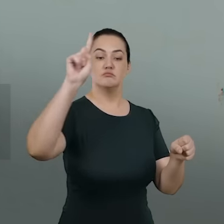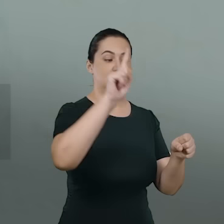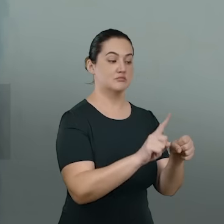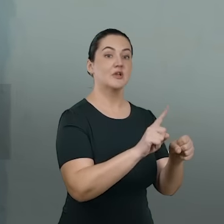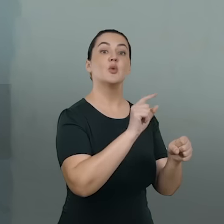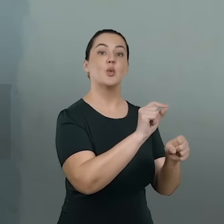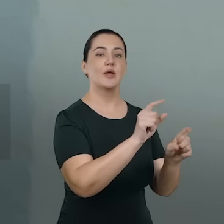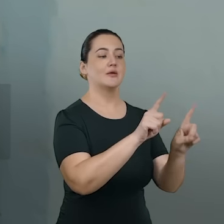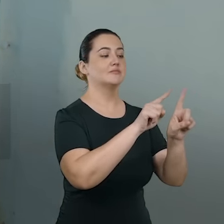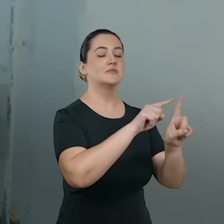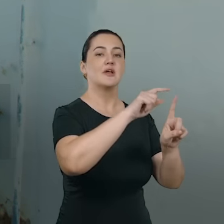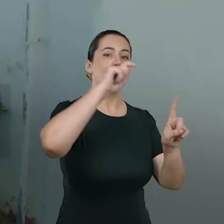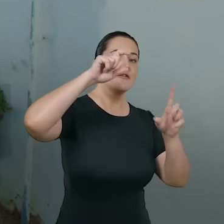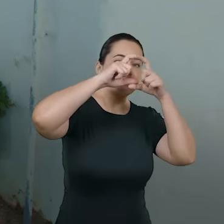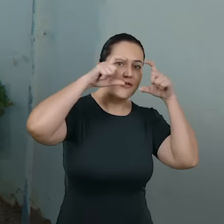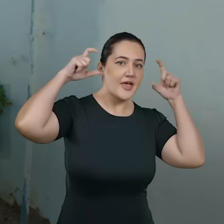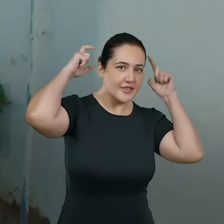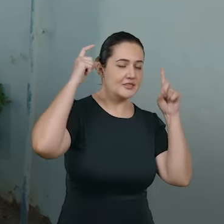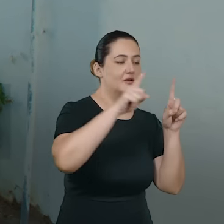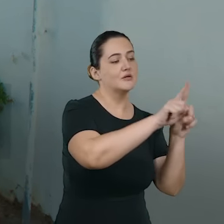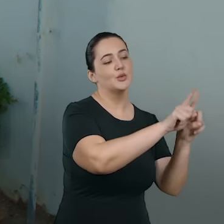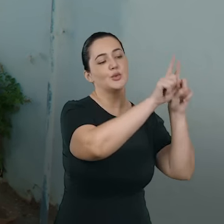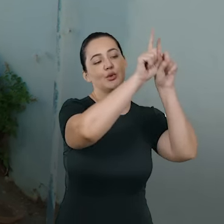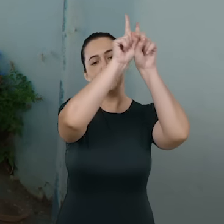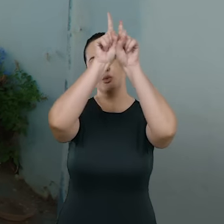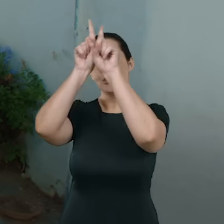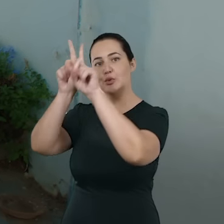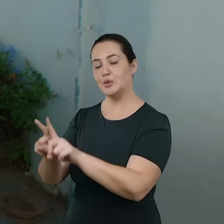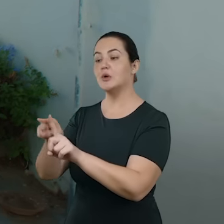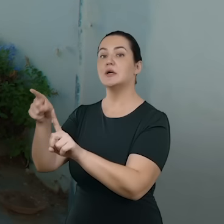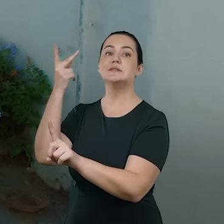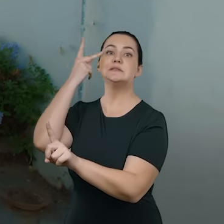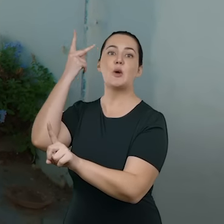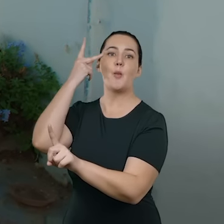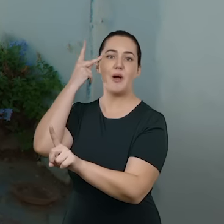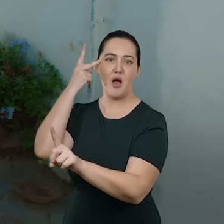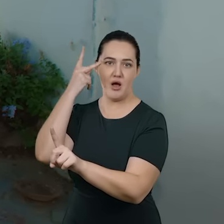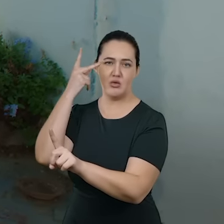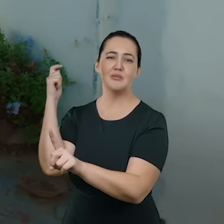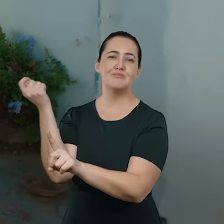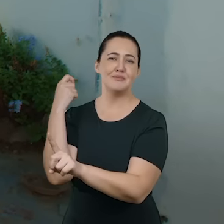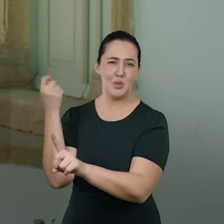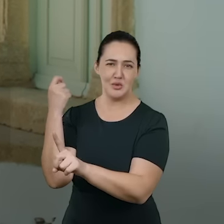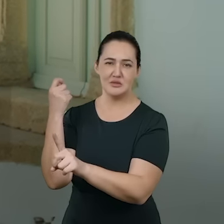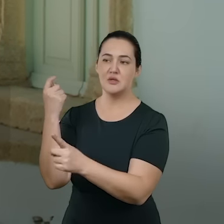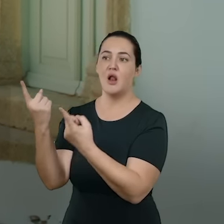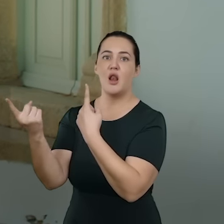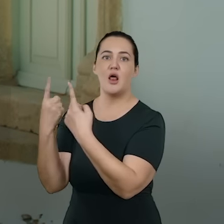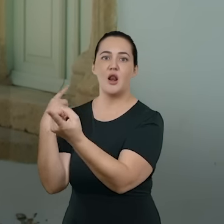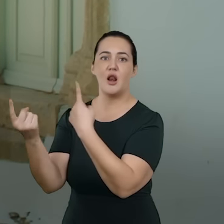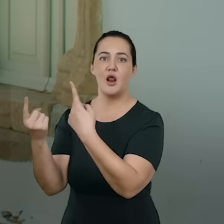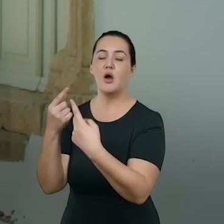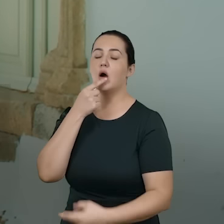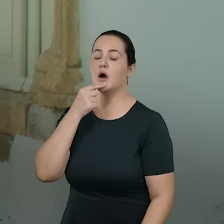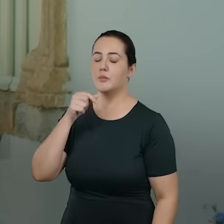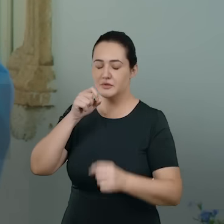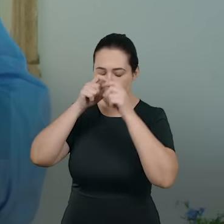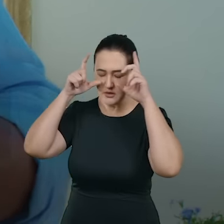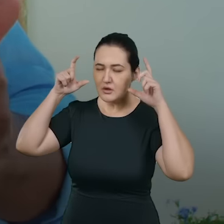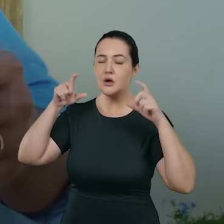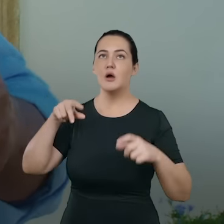é trazido e solto no centro de São Paulo. Evidentemente com um guia para ele não ficar louco. Ele caminha com aquele guia